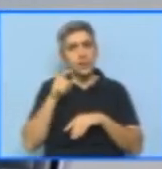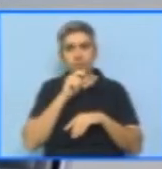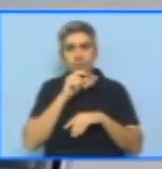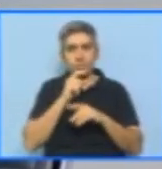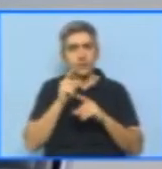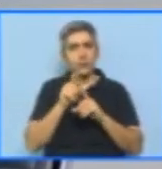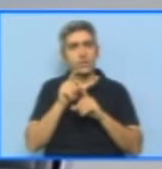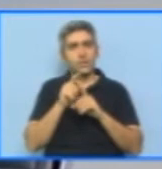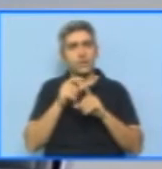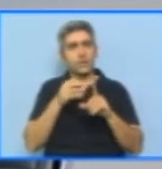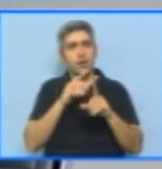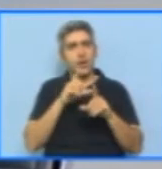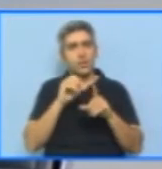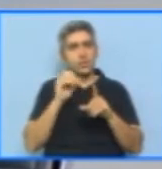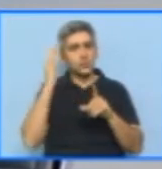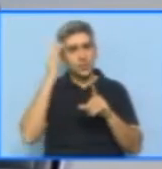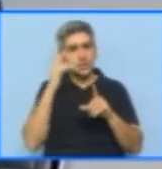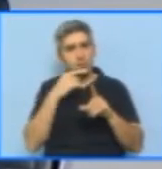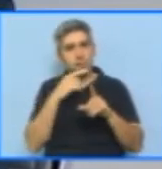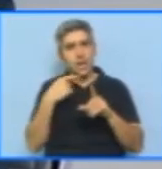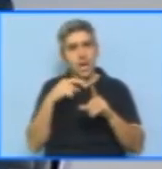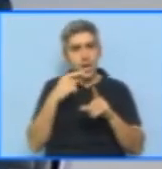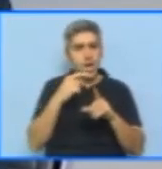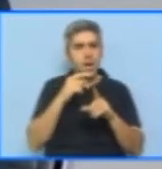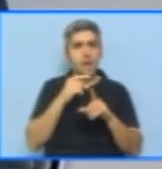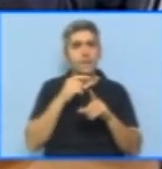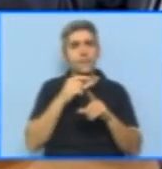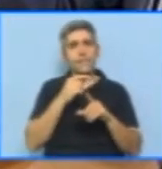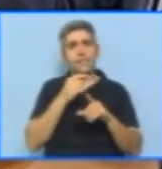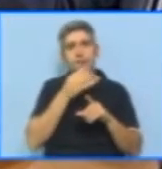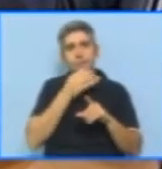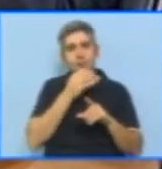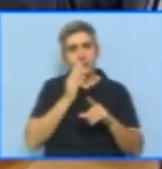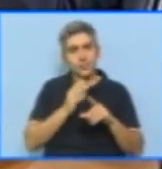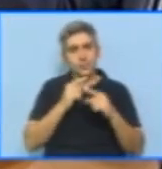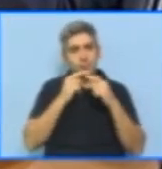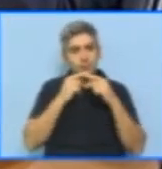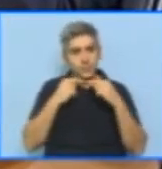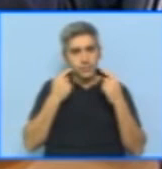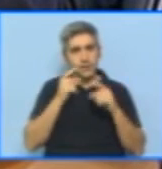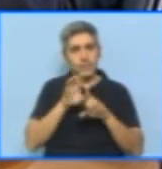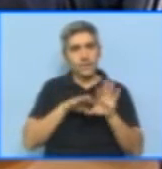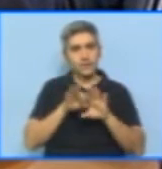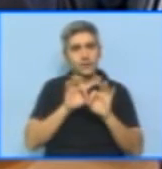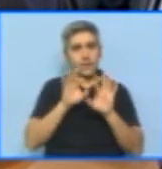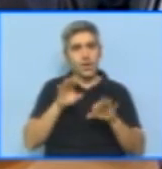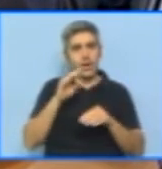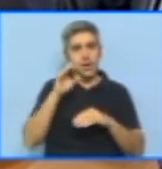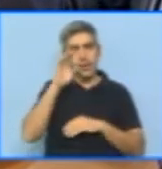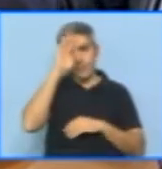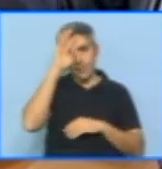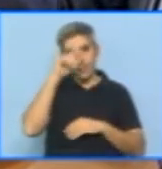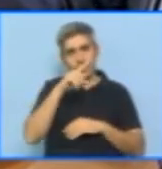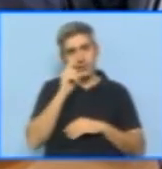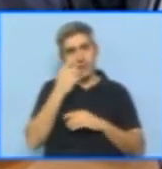como dizia o Paulo Santos, de que exista o pronunciamento rígido com um sorriso, não era? Como faz o Papa Francisco. E aí